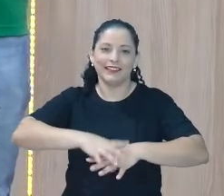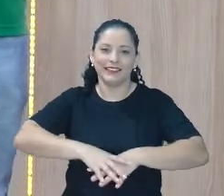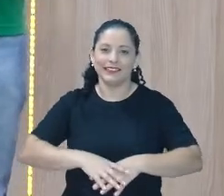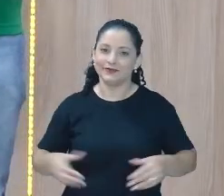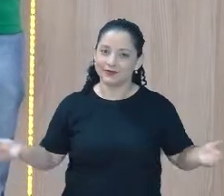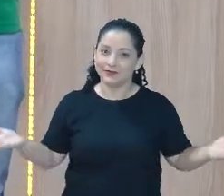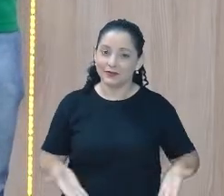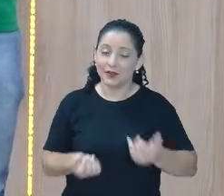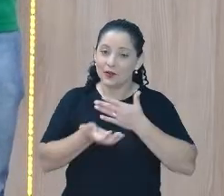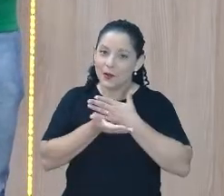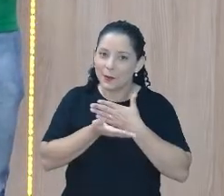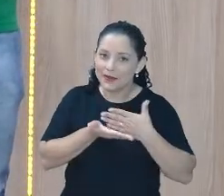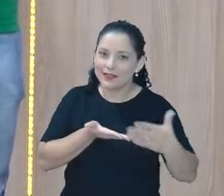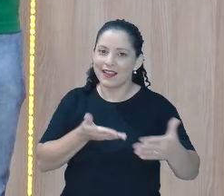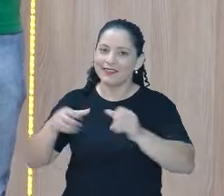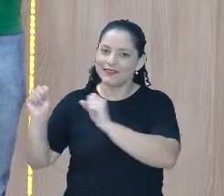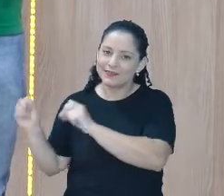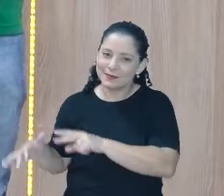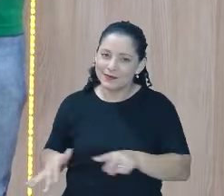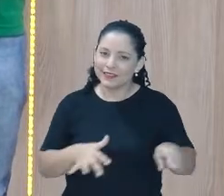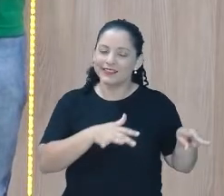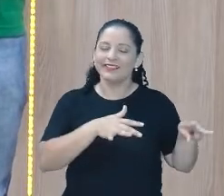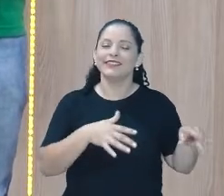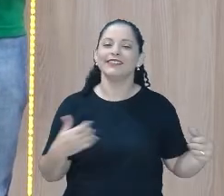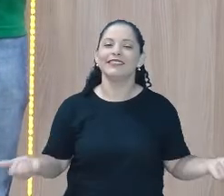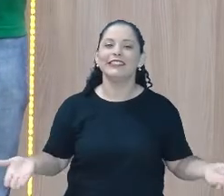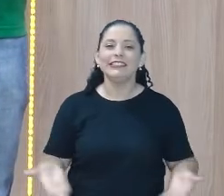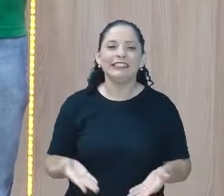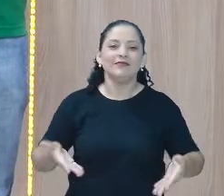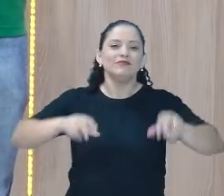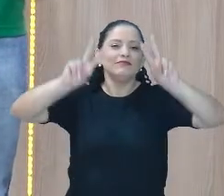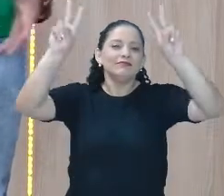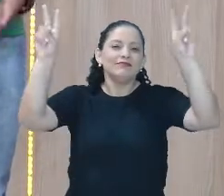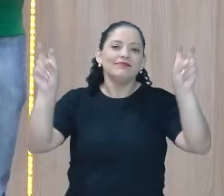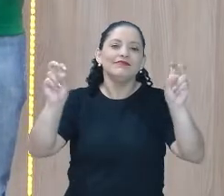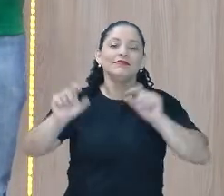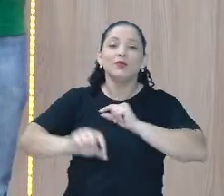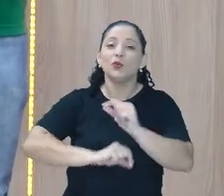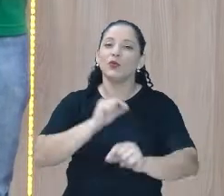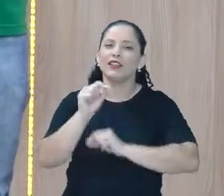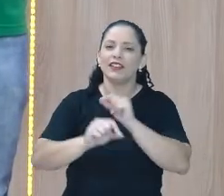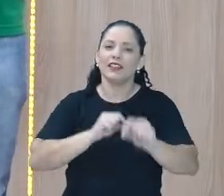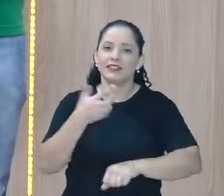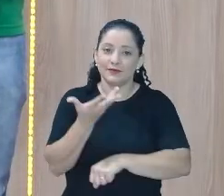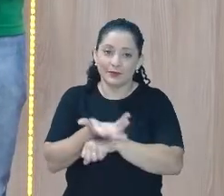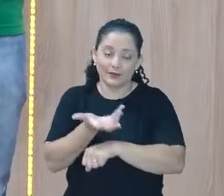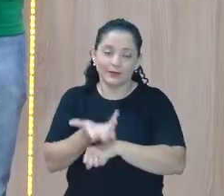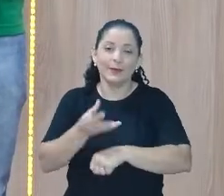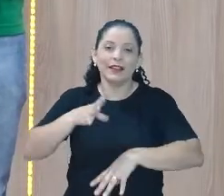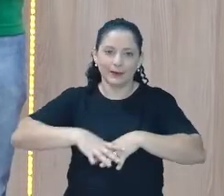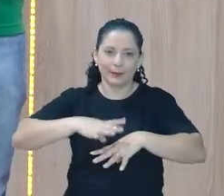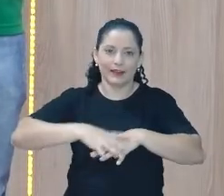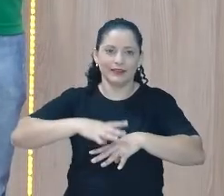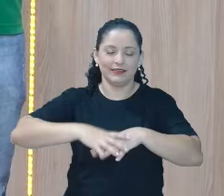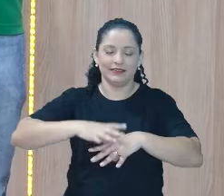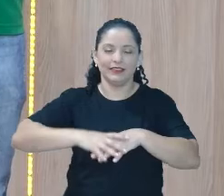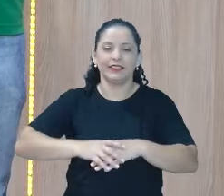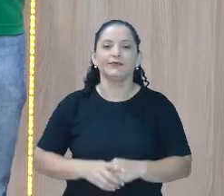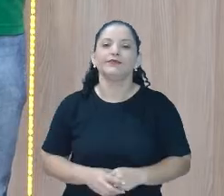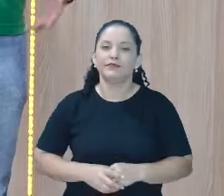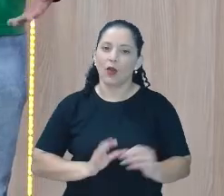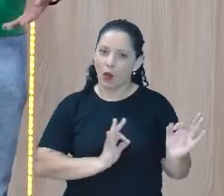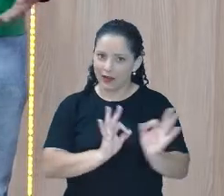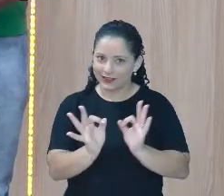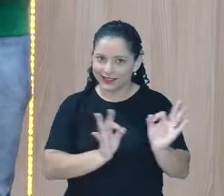Estamos iniciando hoje a nossa semana, falando aí sobre a parte de matemática, certo? Então,